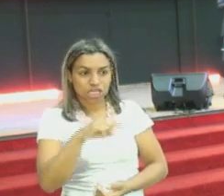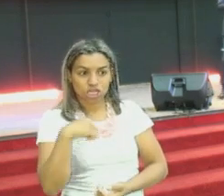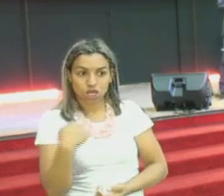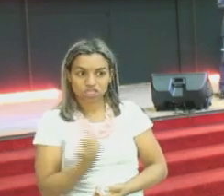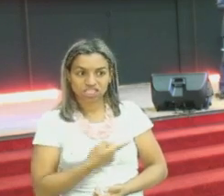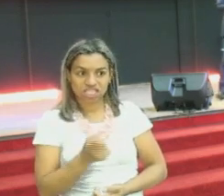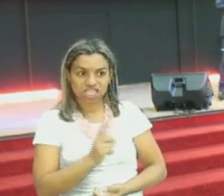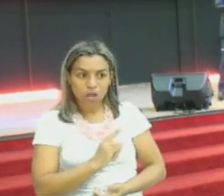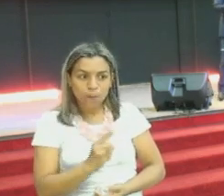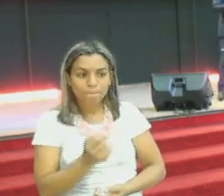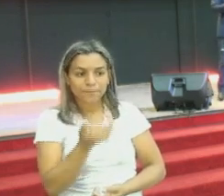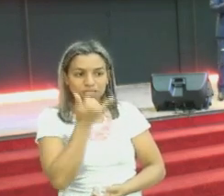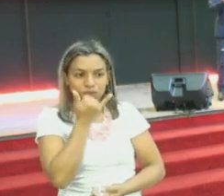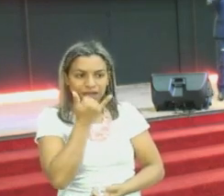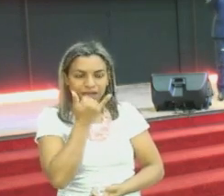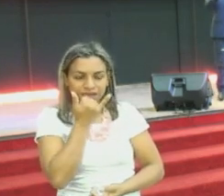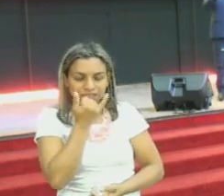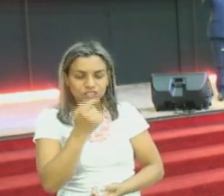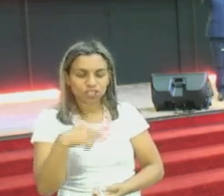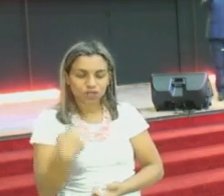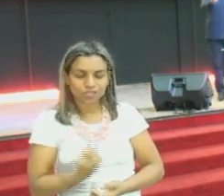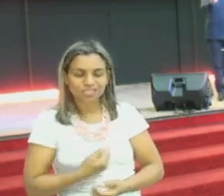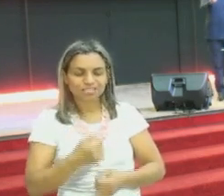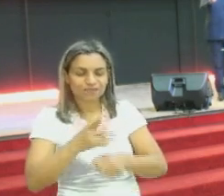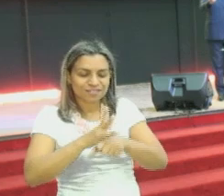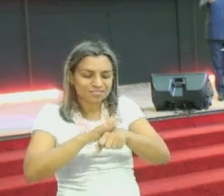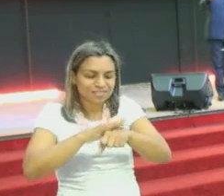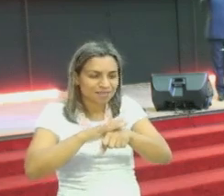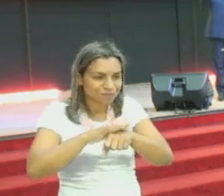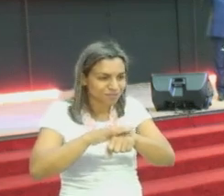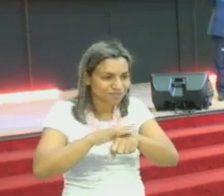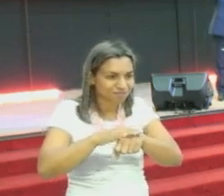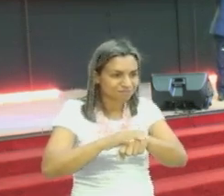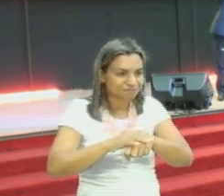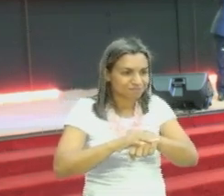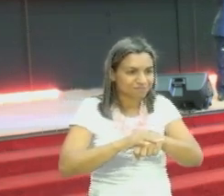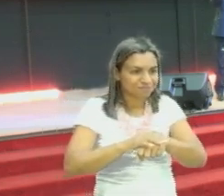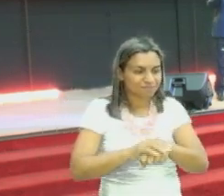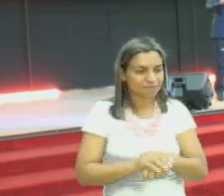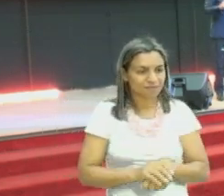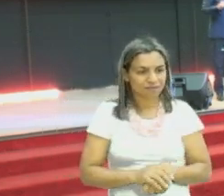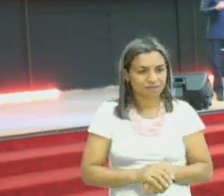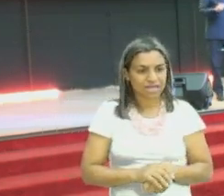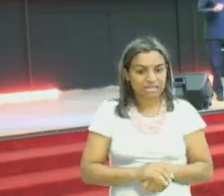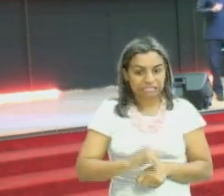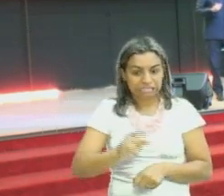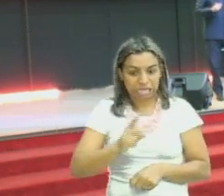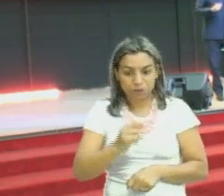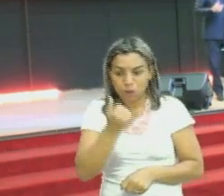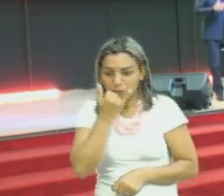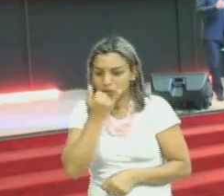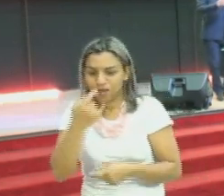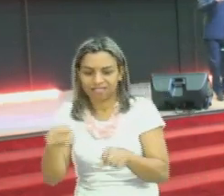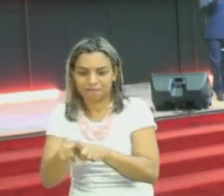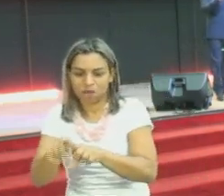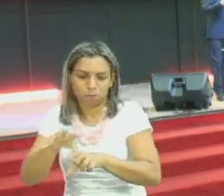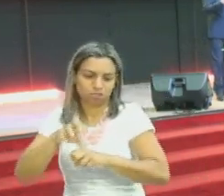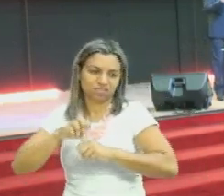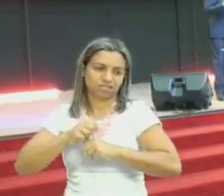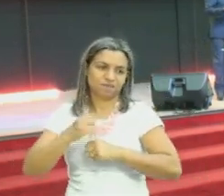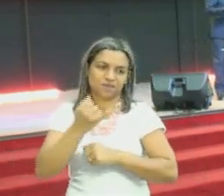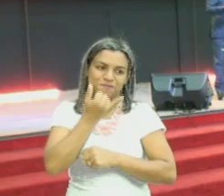se não perdoar me adoece, se eu não perdoar eu também não posso ser perdoado? Se eu